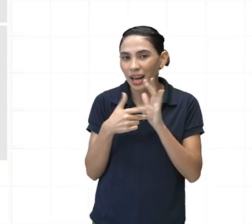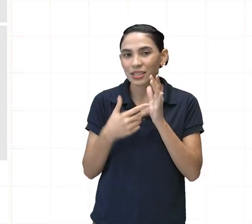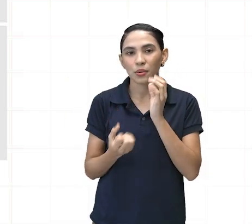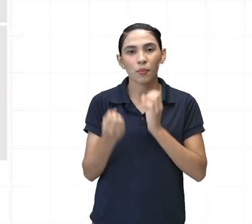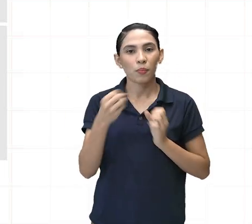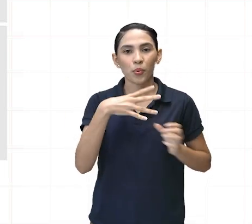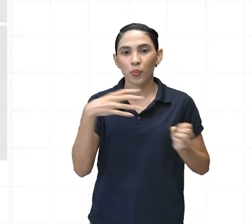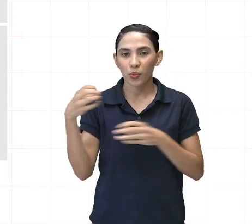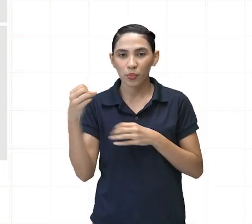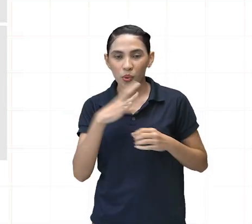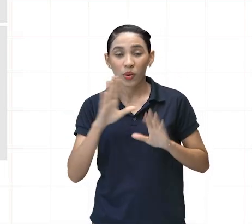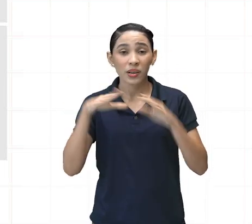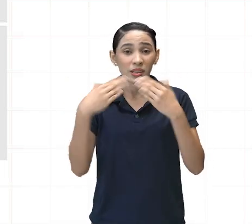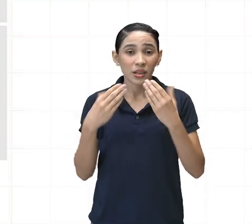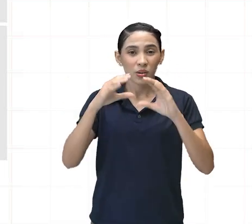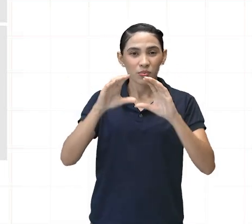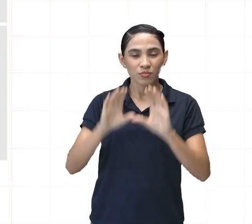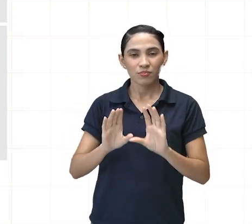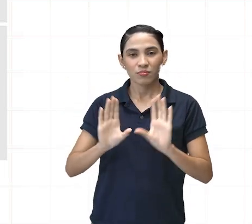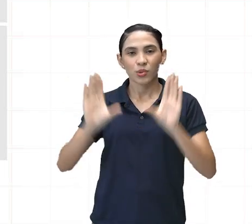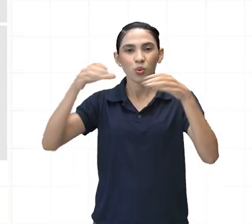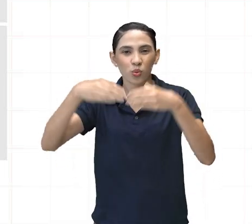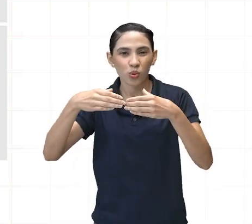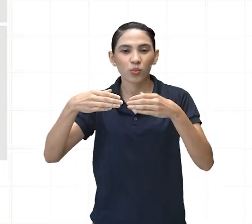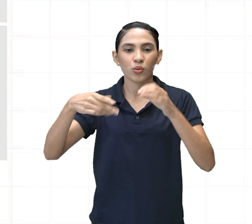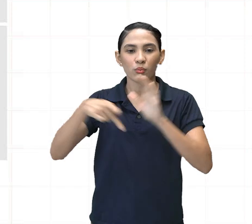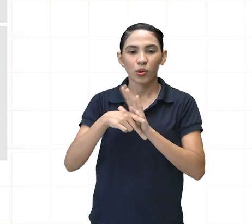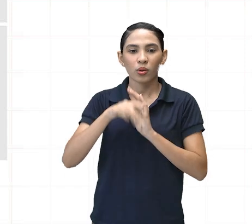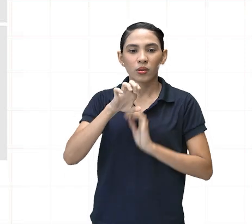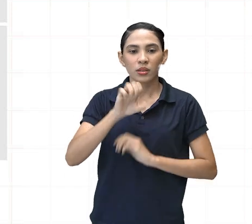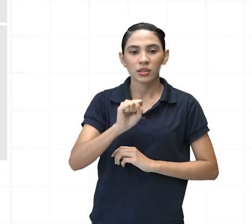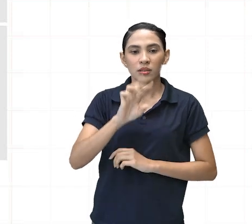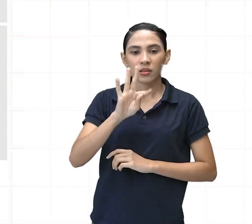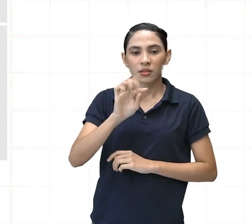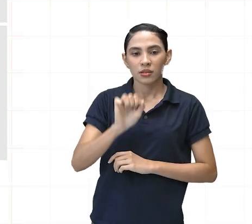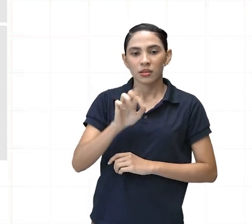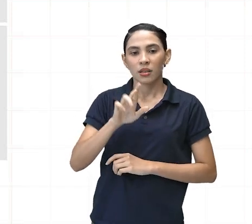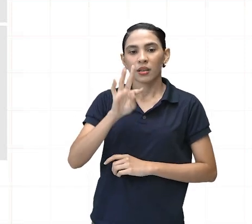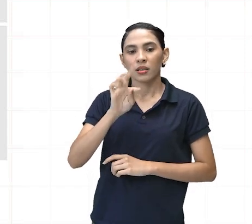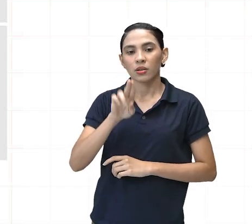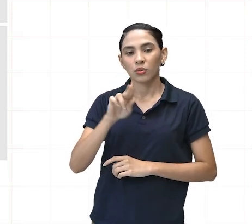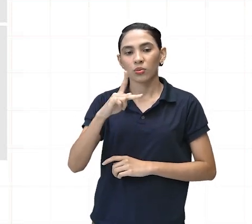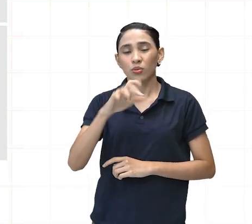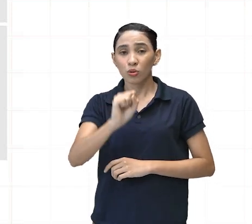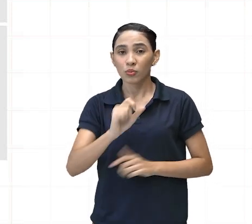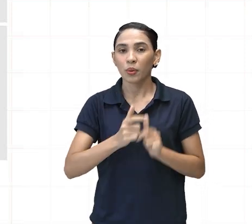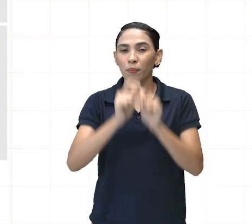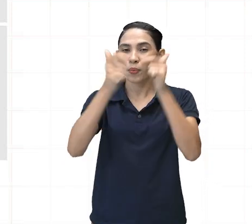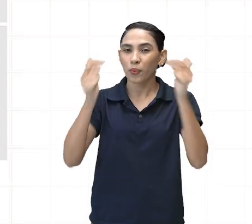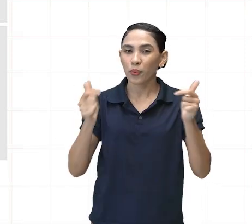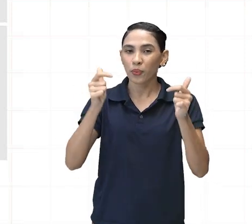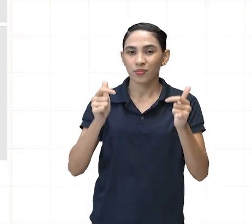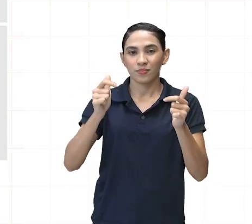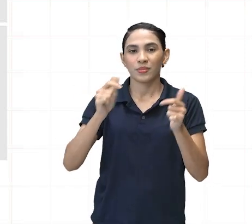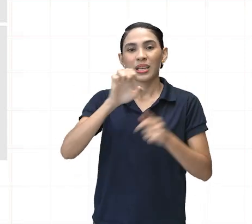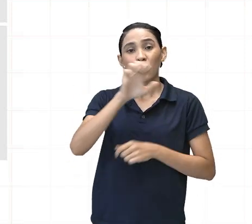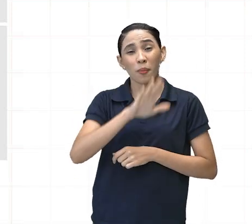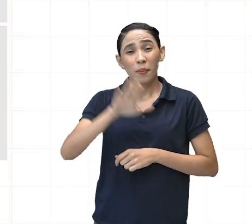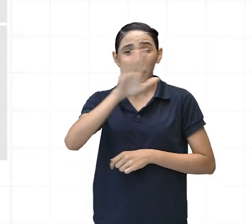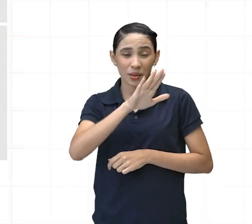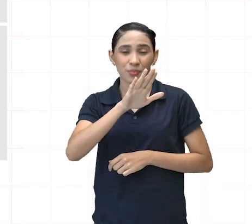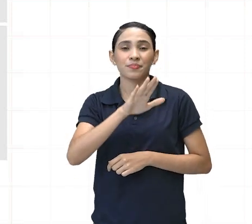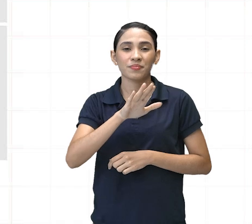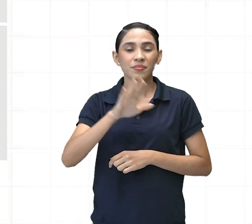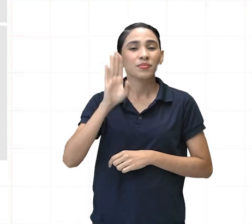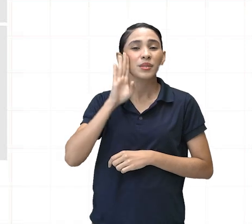Então, a comunidade de startups, gente, no continente europeu, cresce muito rápido, até mesmo por conta